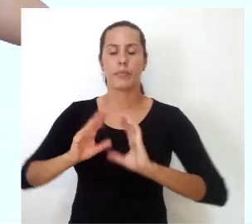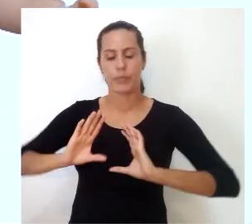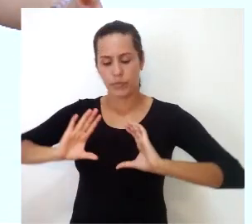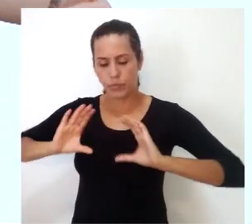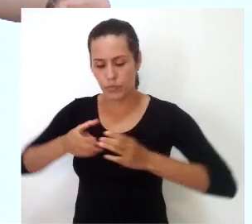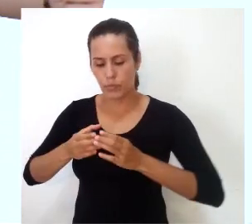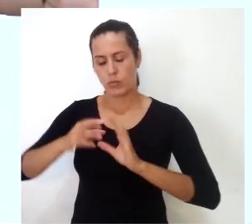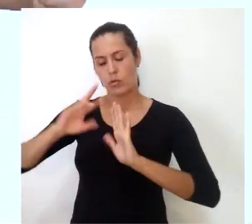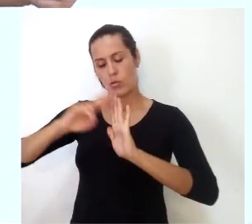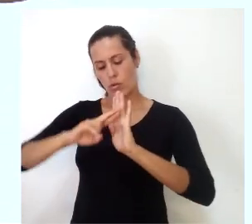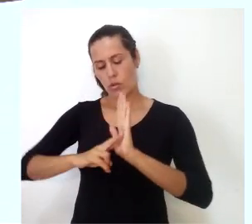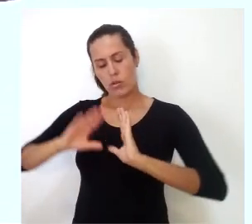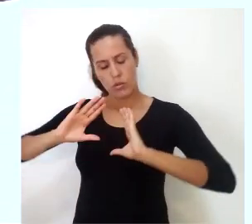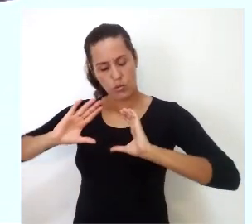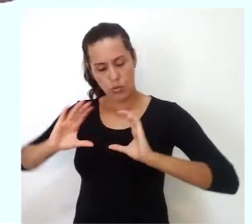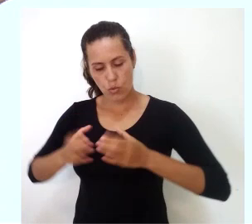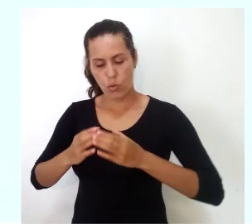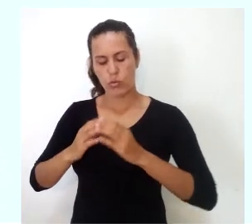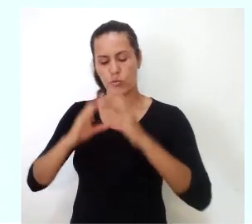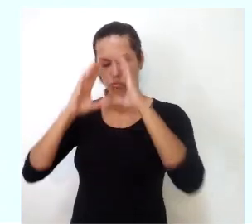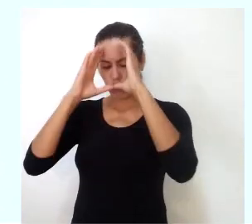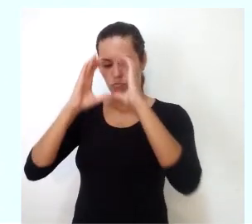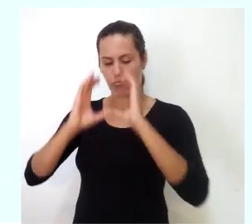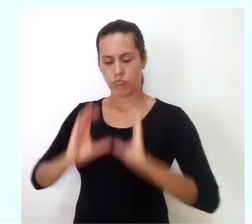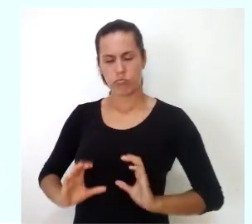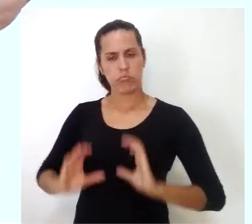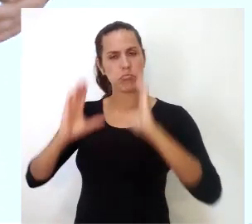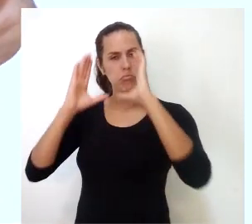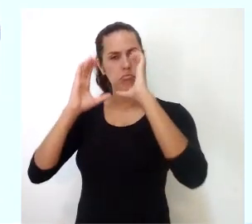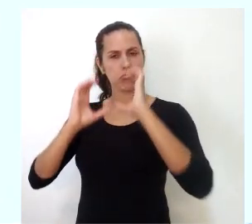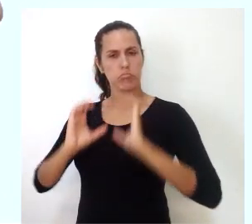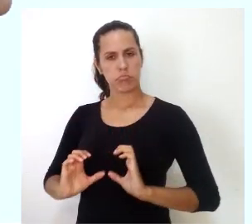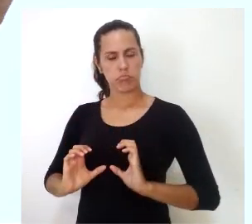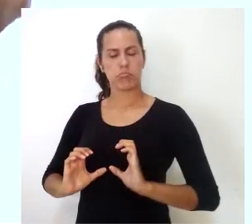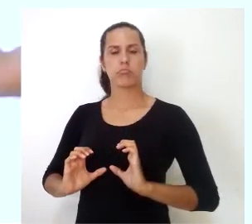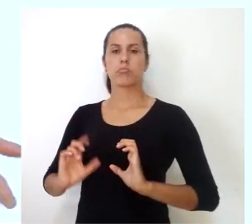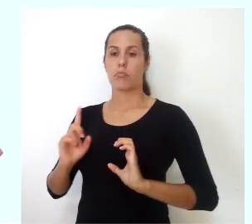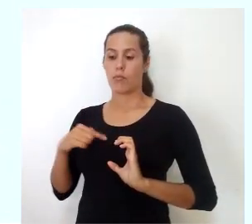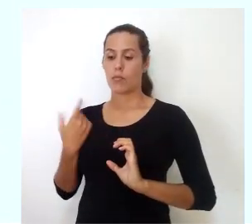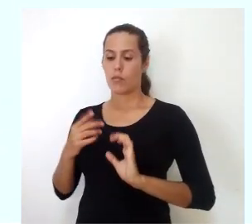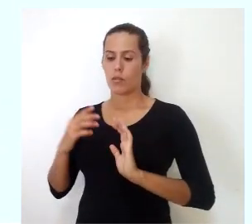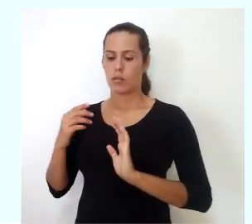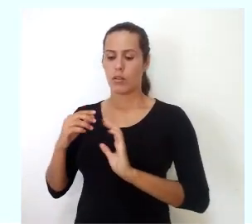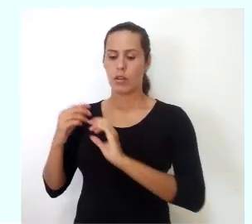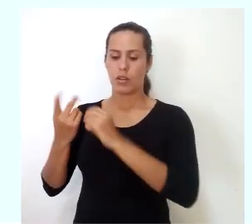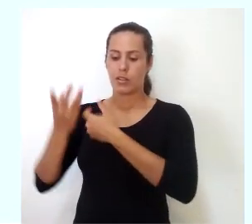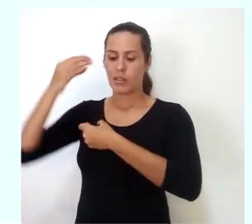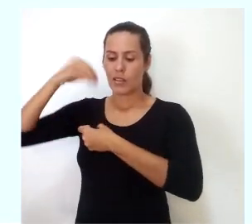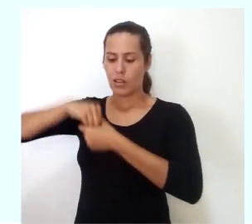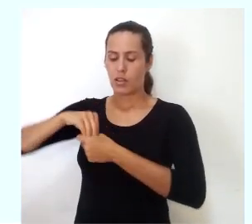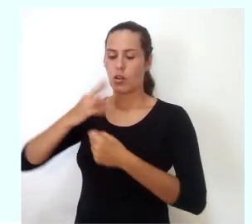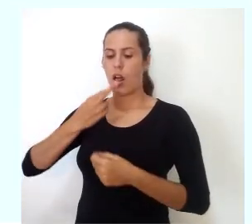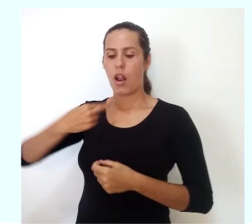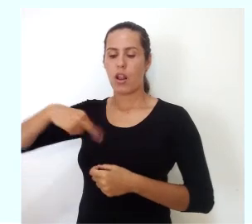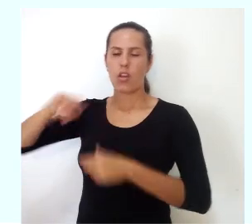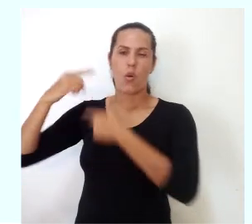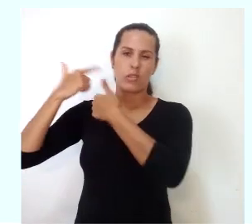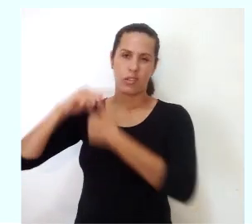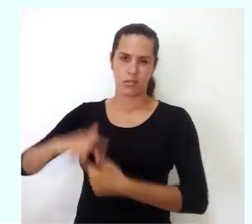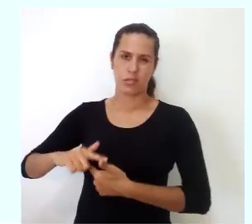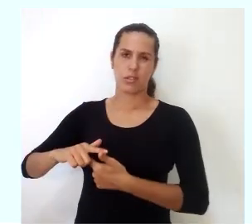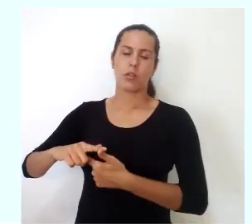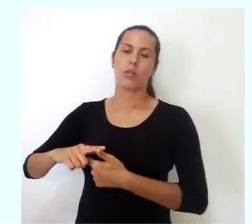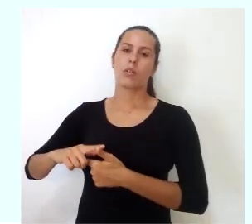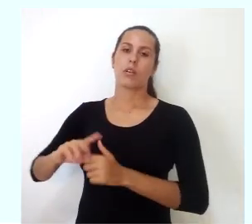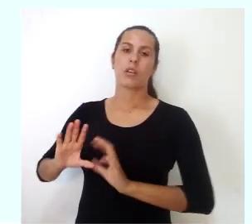de comportamento do fiel dentro daquela tradição religiosa. É muito importante salientar